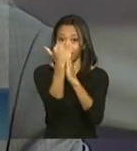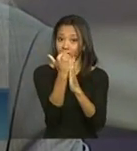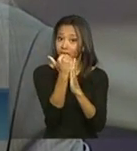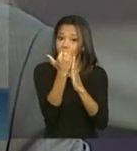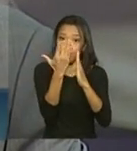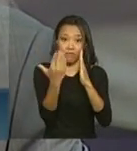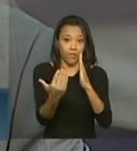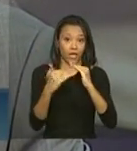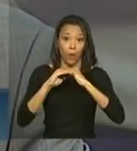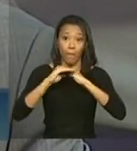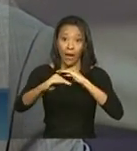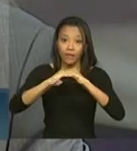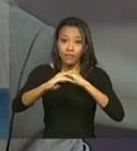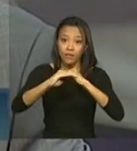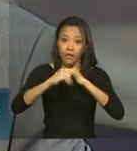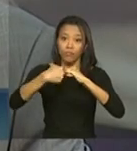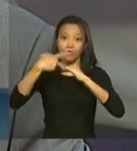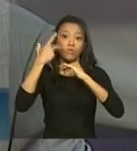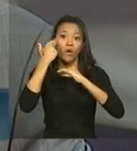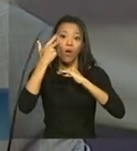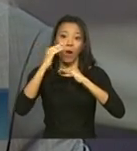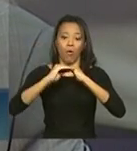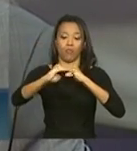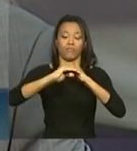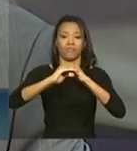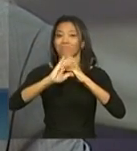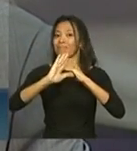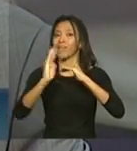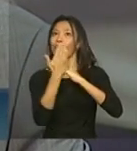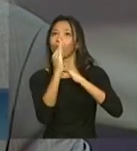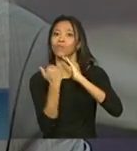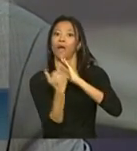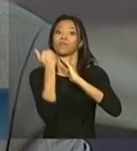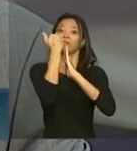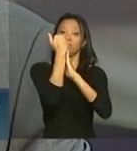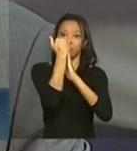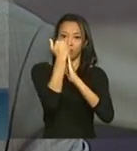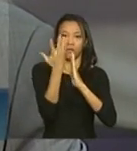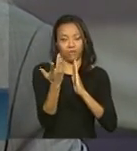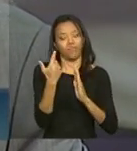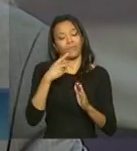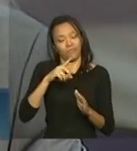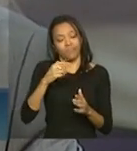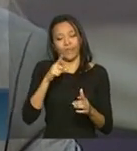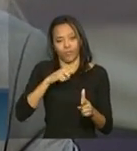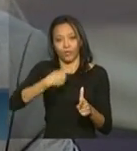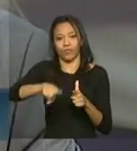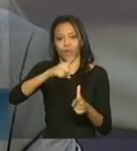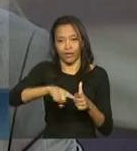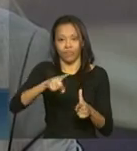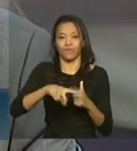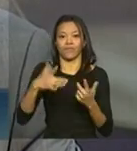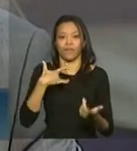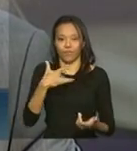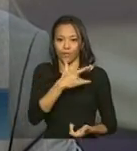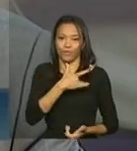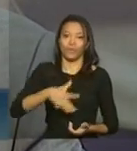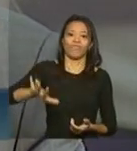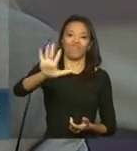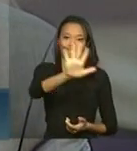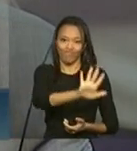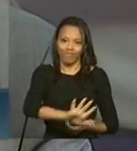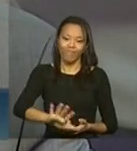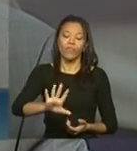é o padrão desejado. Então, nós temos a hanseníase ainda como um problema de saúde pública, vamos avançar, muito